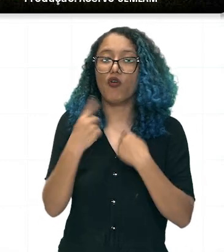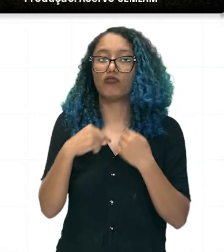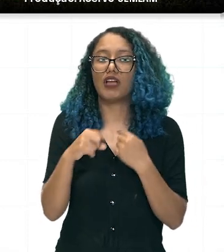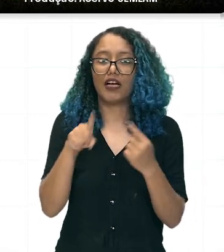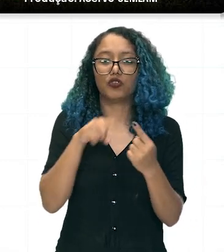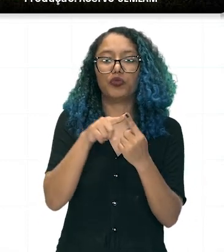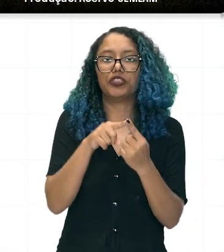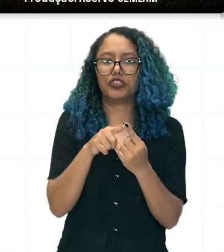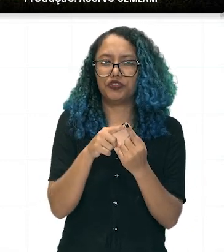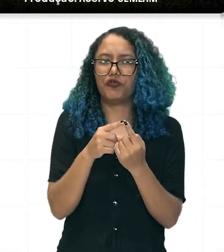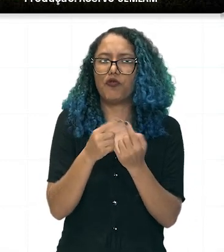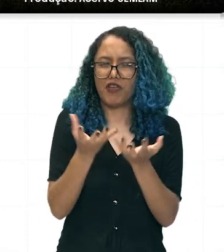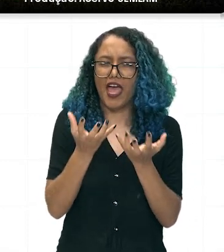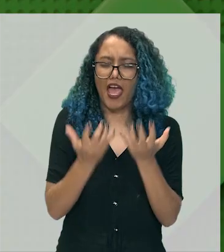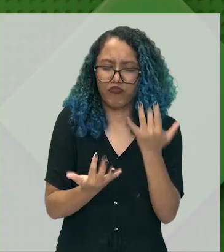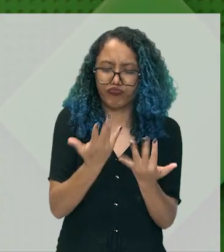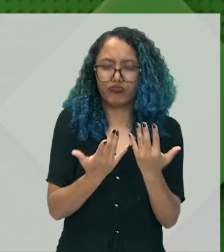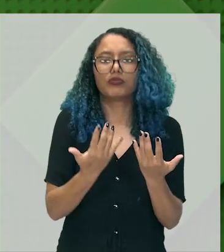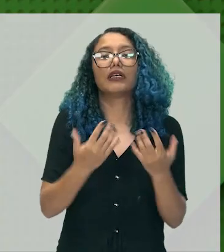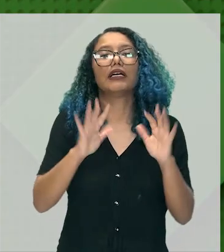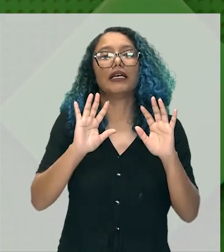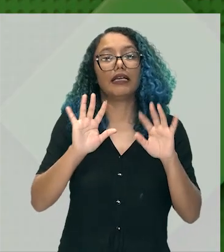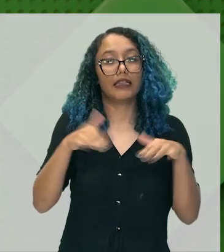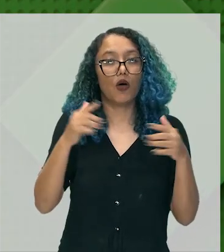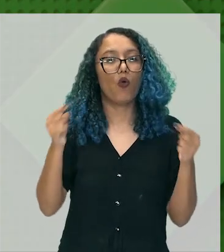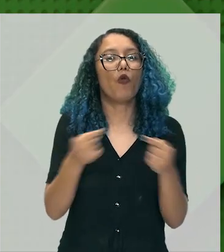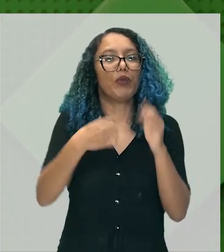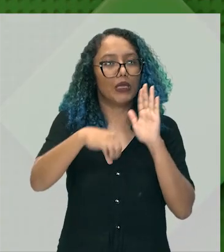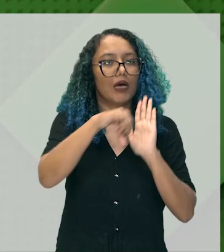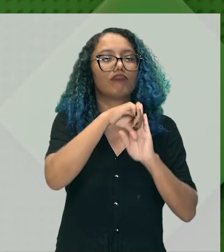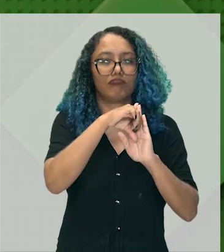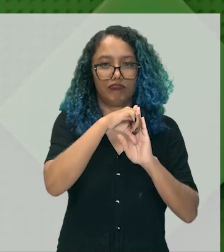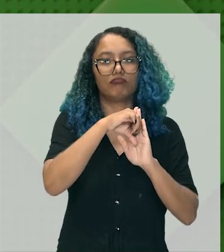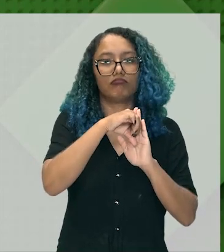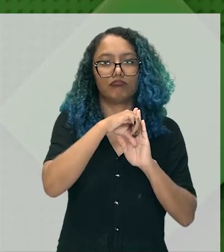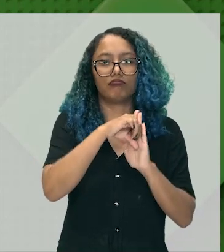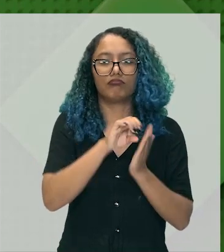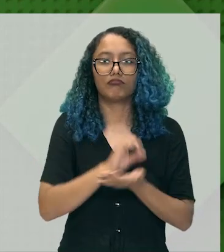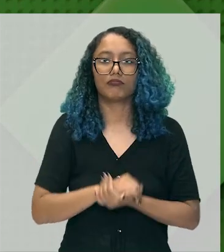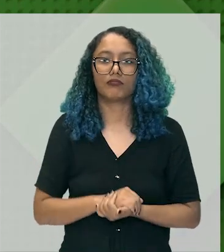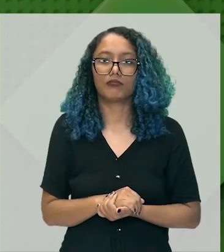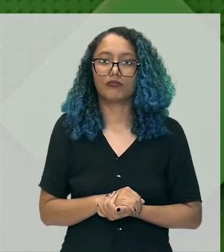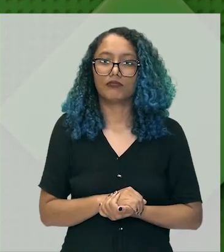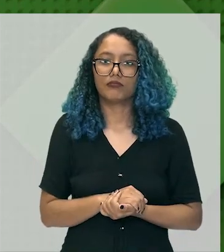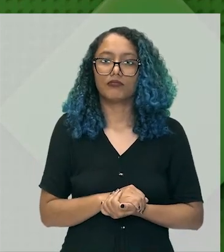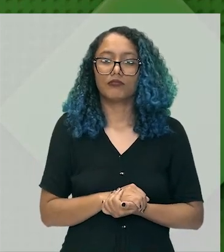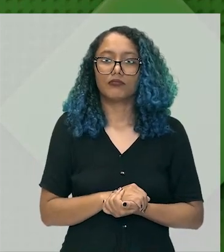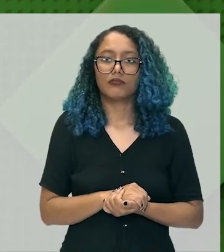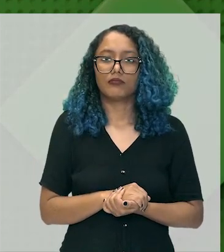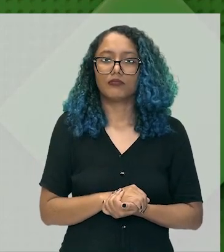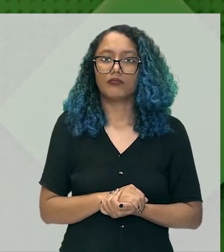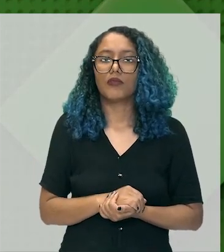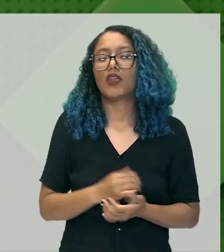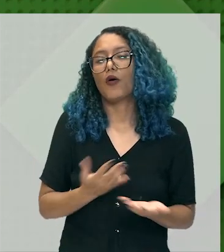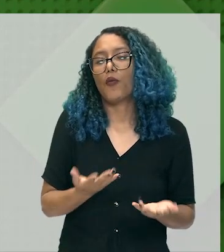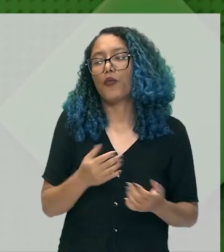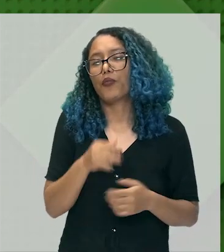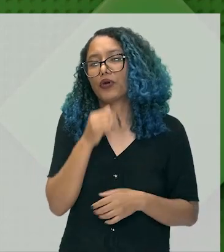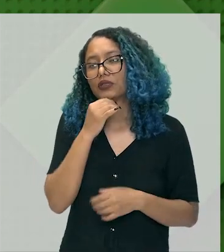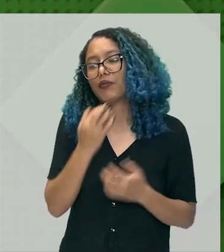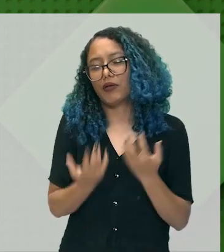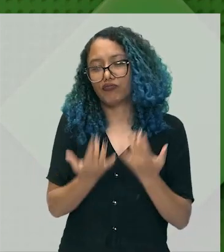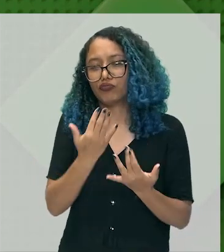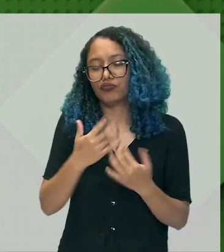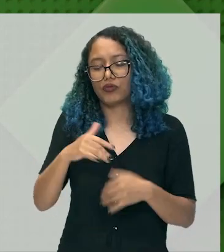Então, isso nós já vimos tanto na nossa região amazônica, né? Quando fogos são ateados em